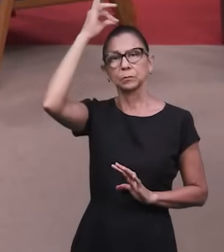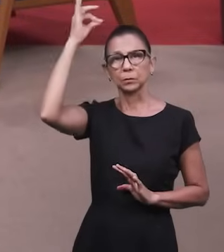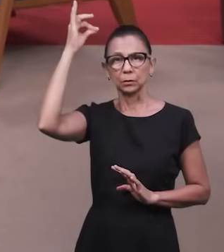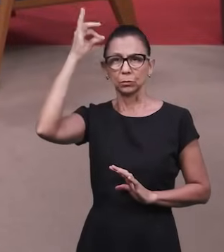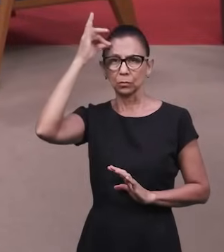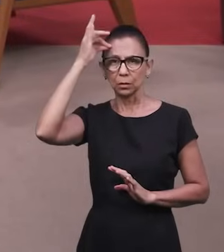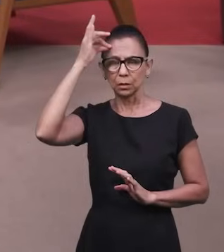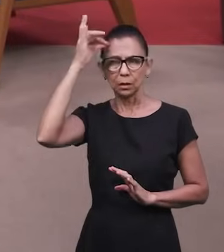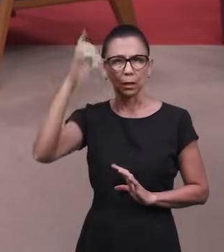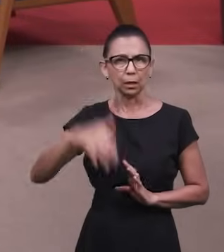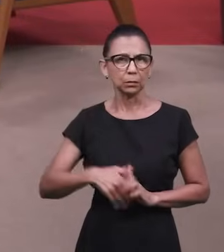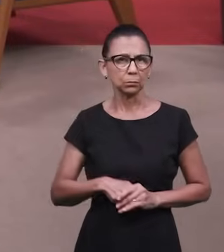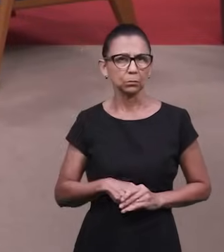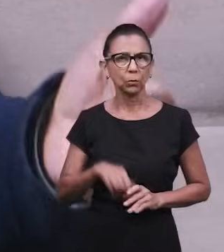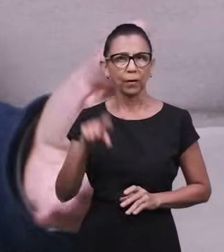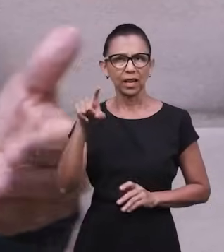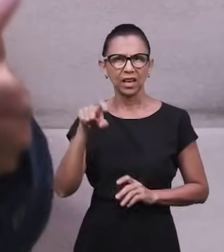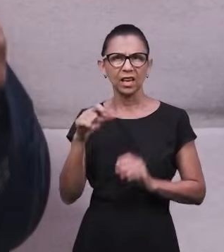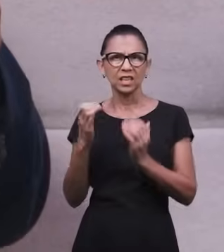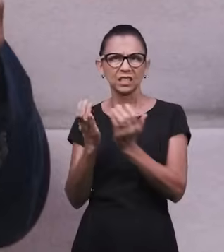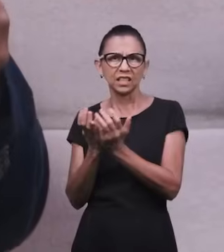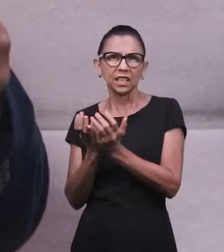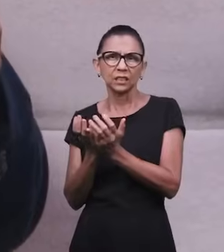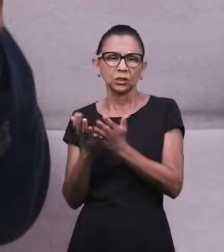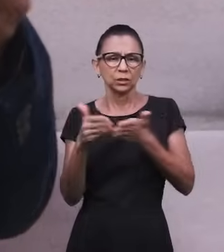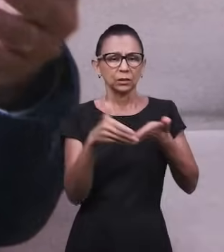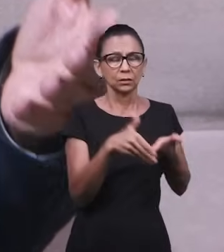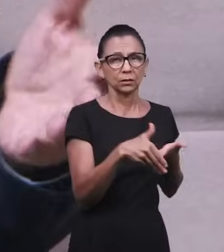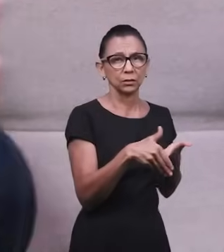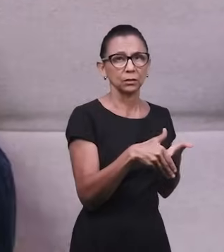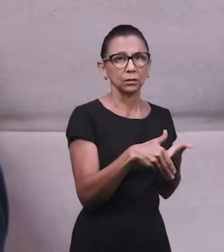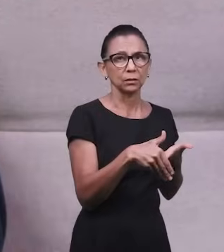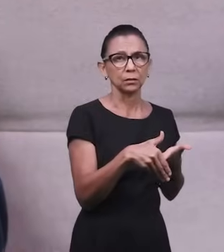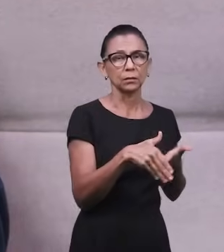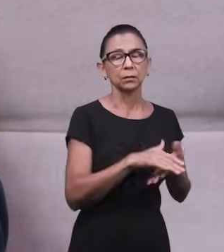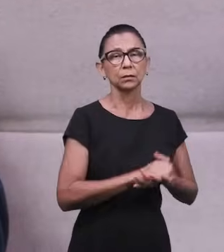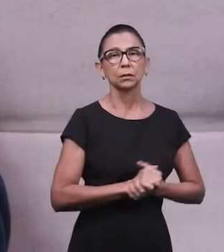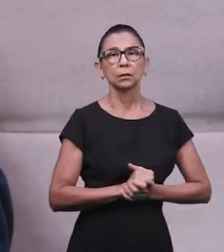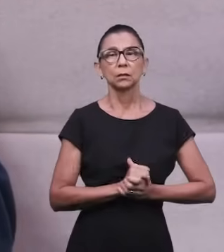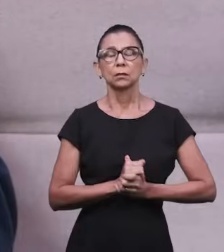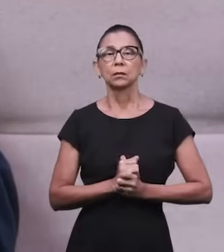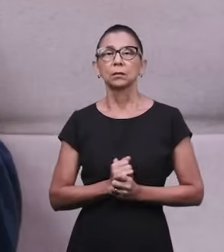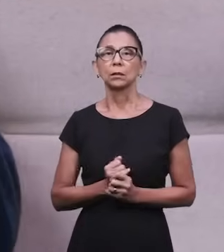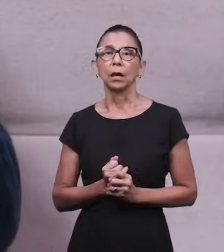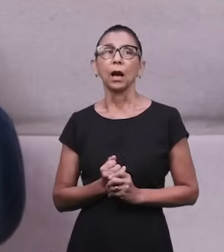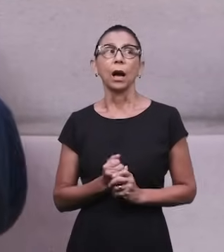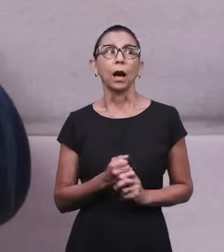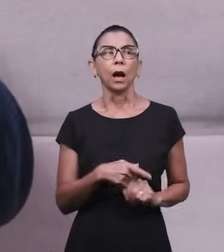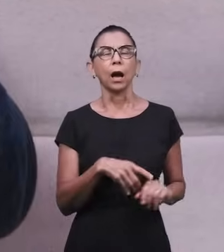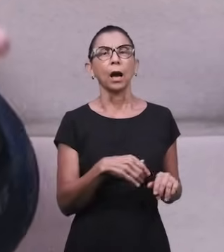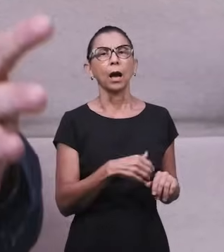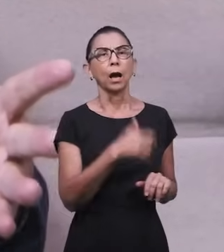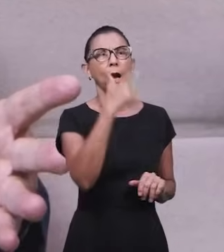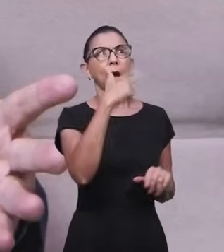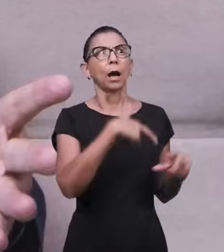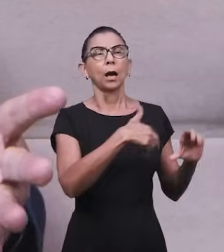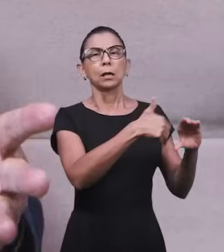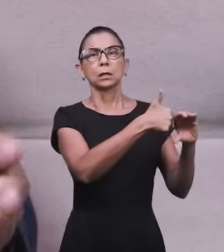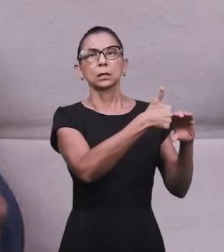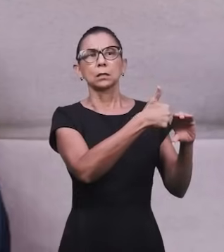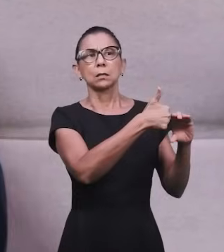infiel, que até tem um rótulo, um título de cristã, mas que se divorciou do Espírito